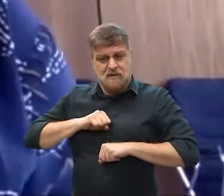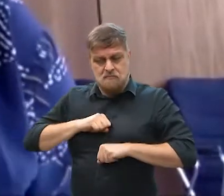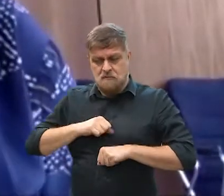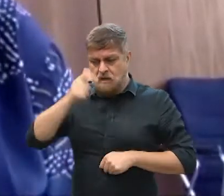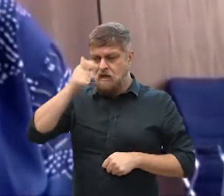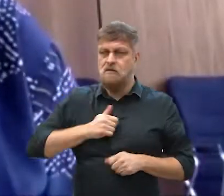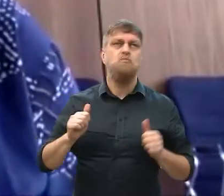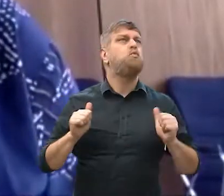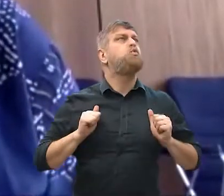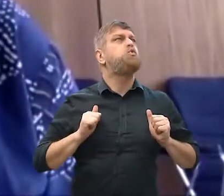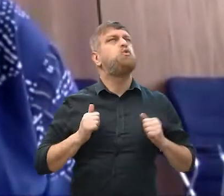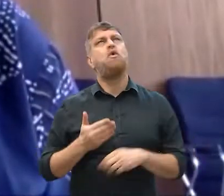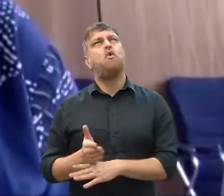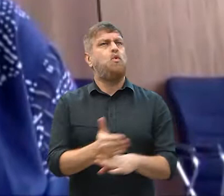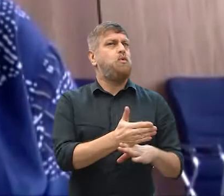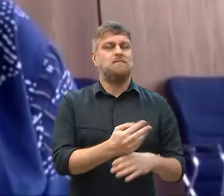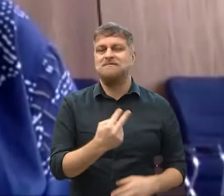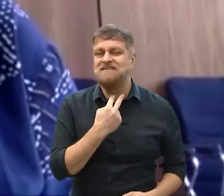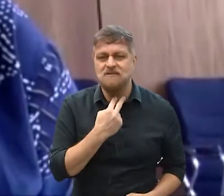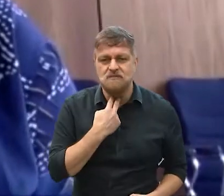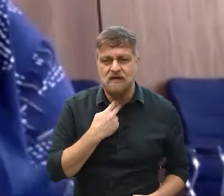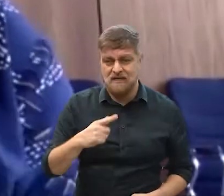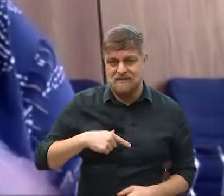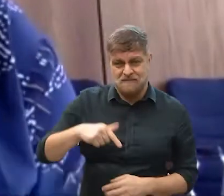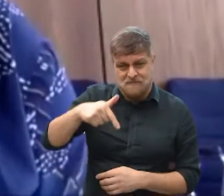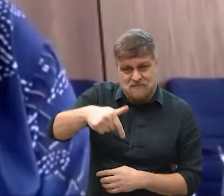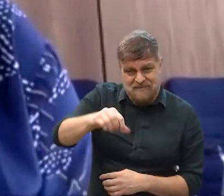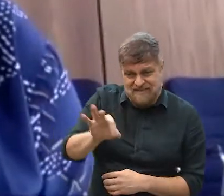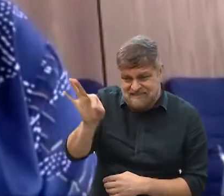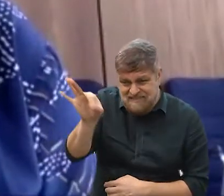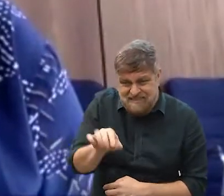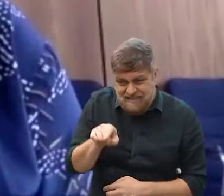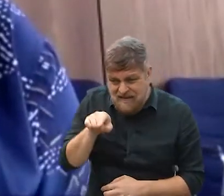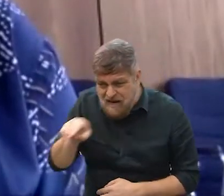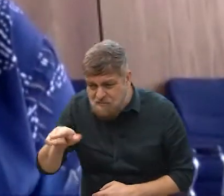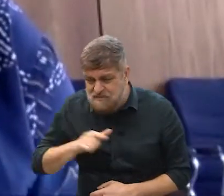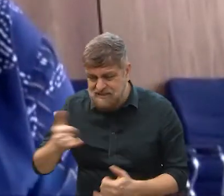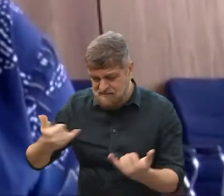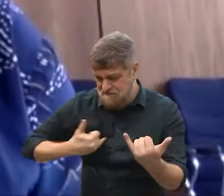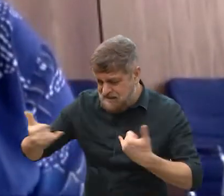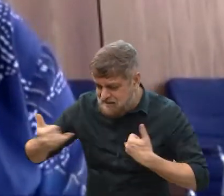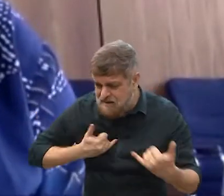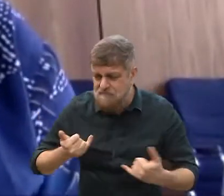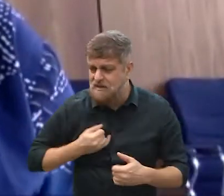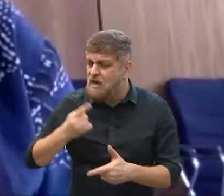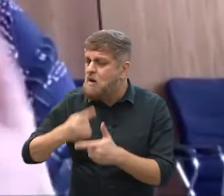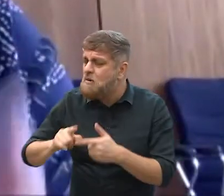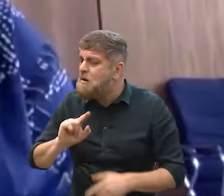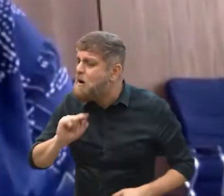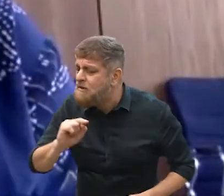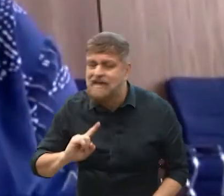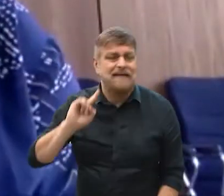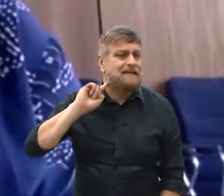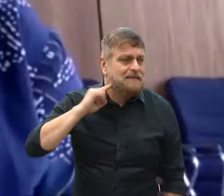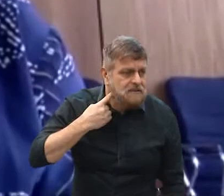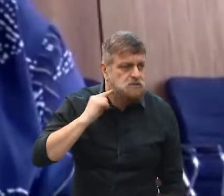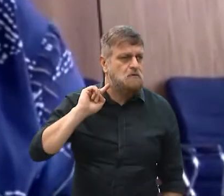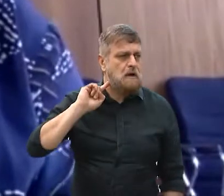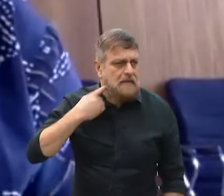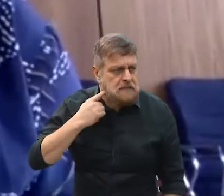ficar indiferente, né? Quando você tem 70% dos seus alunos relatando que isso era um grande problema, precisava